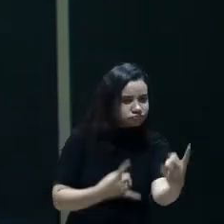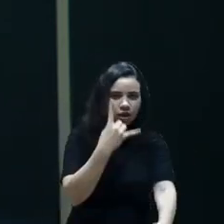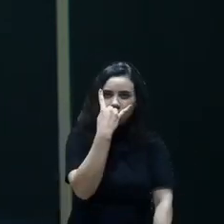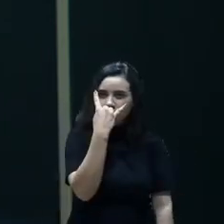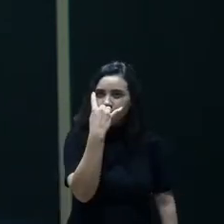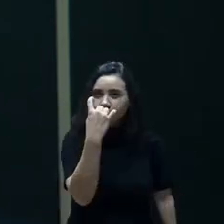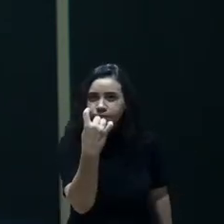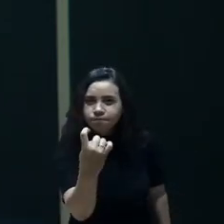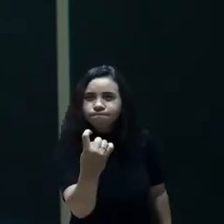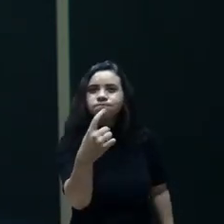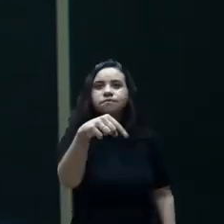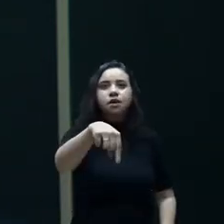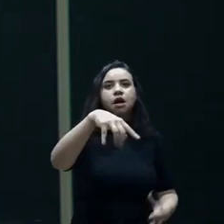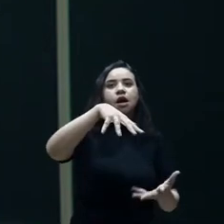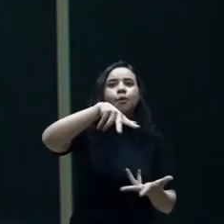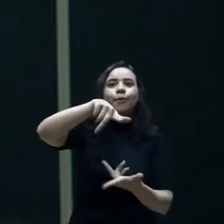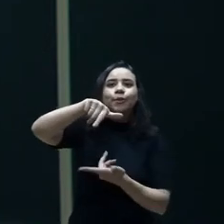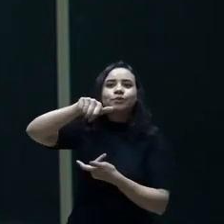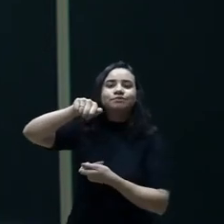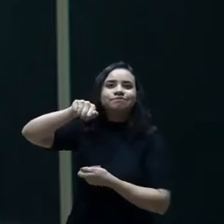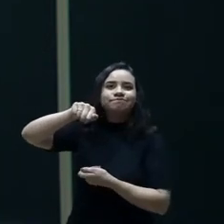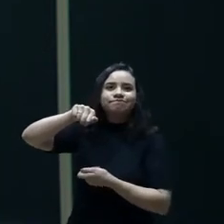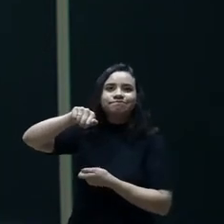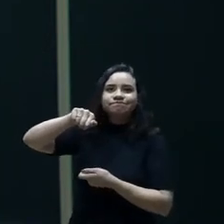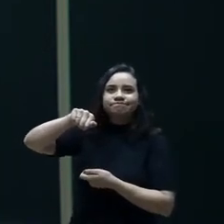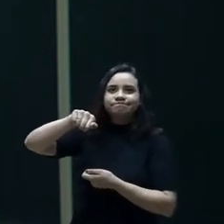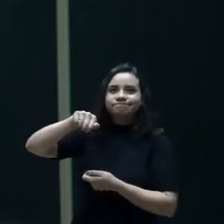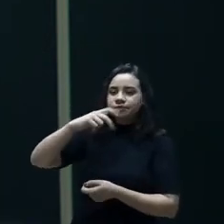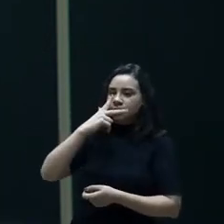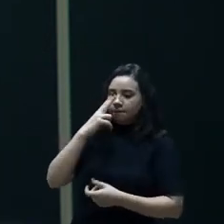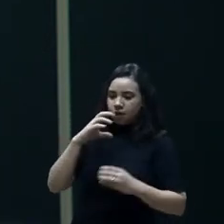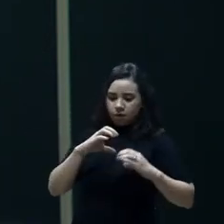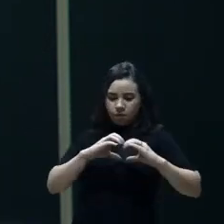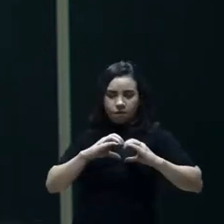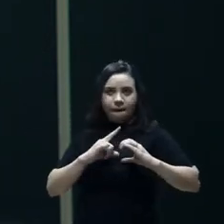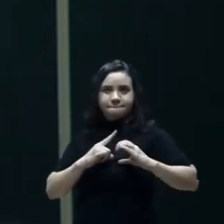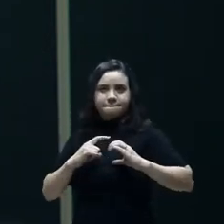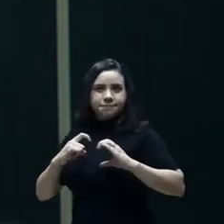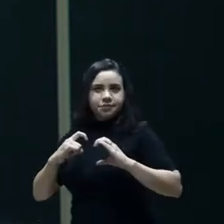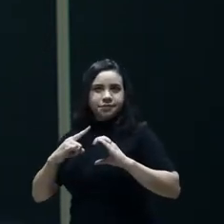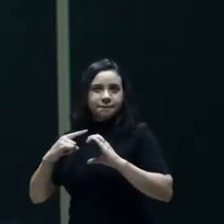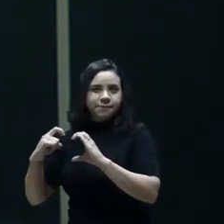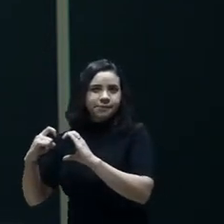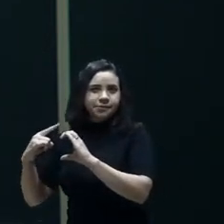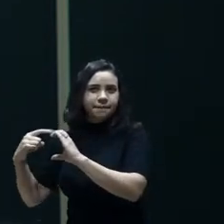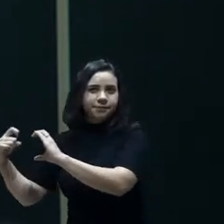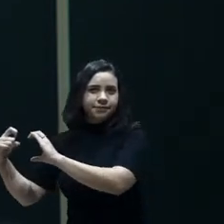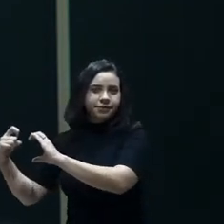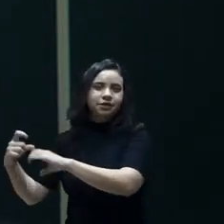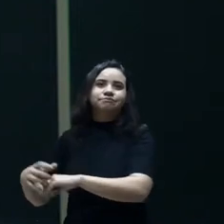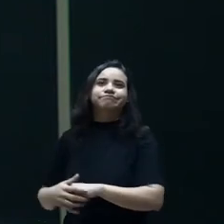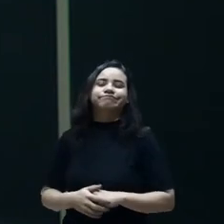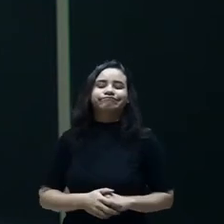Prazeres que têm a força de capturar nosso coração. nós trocamos tudo por